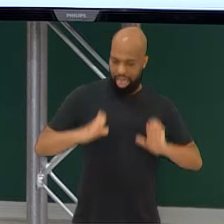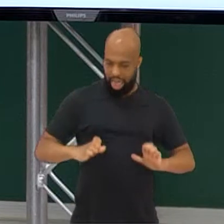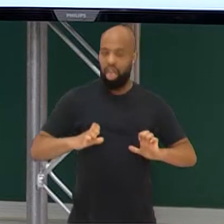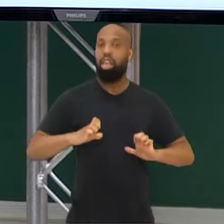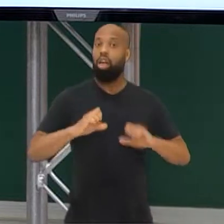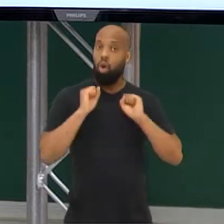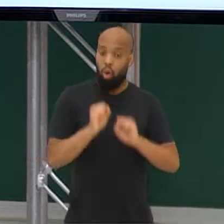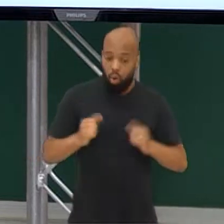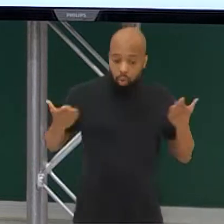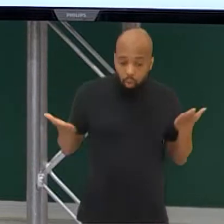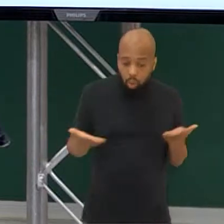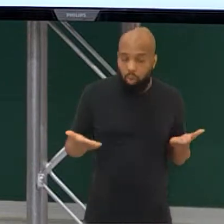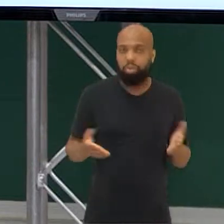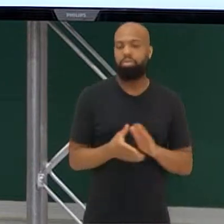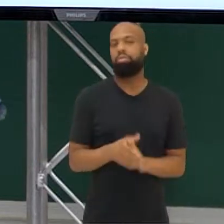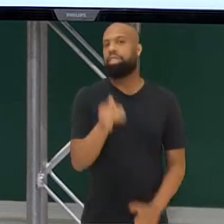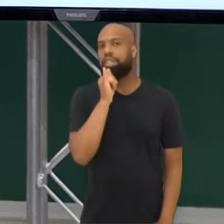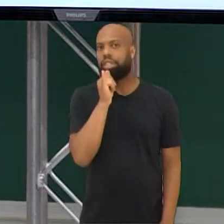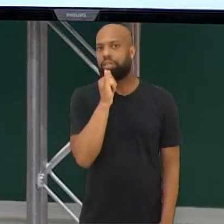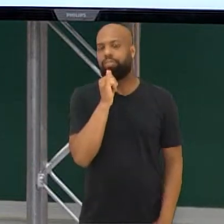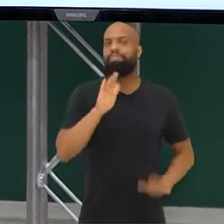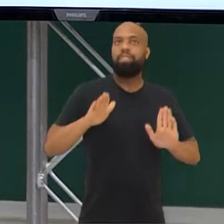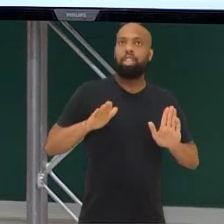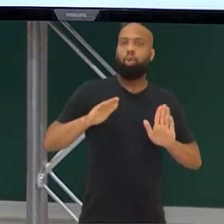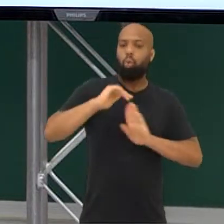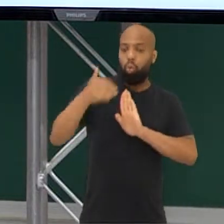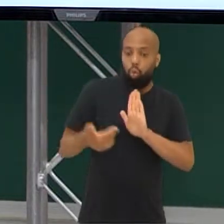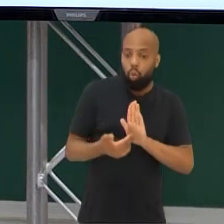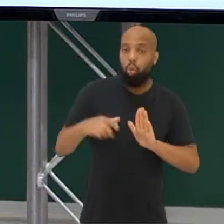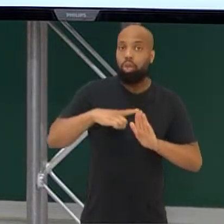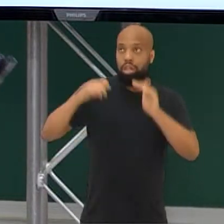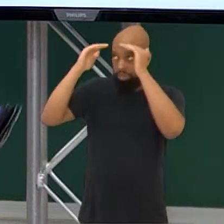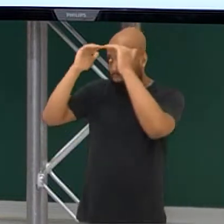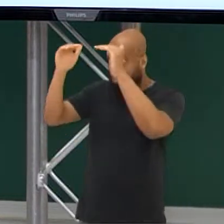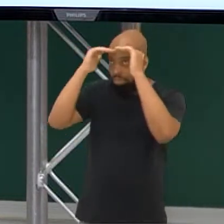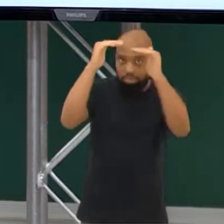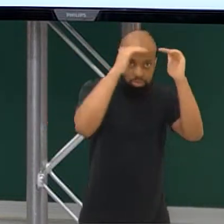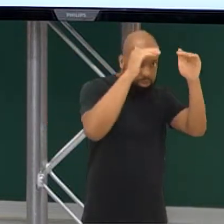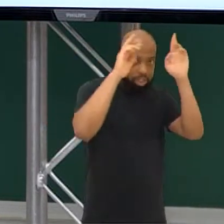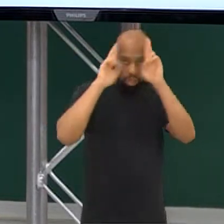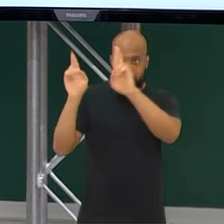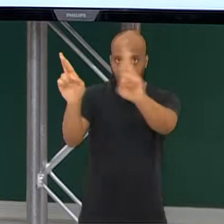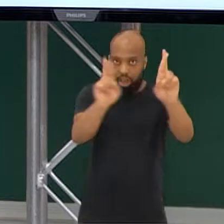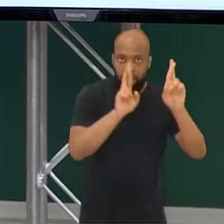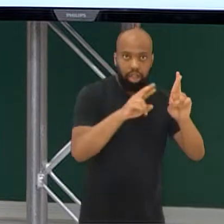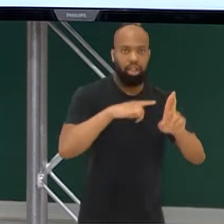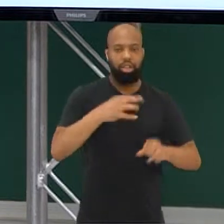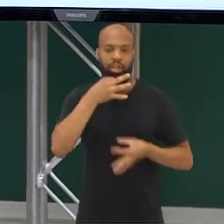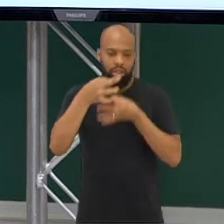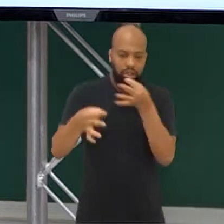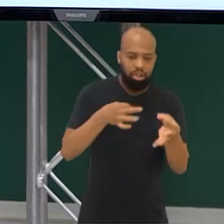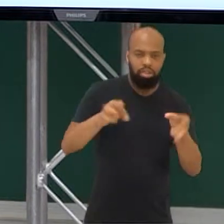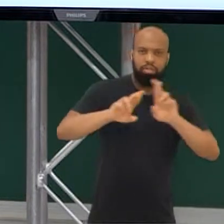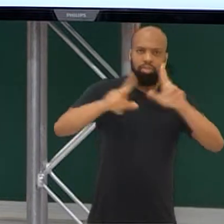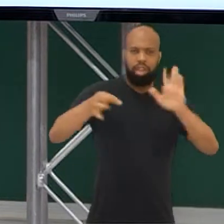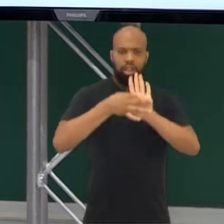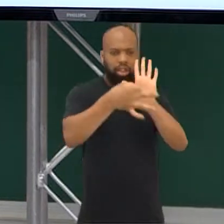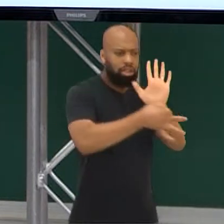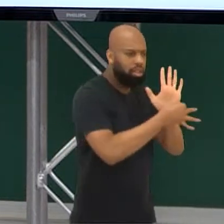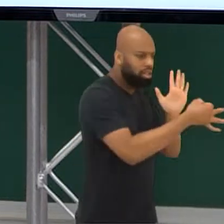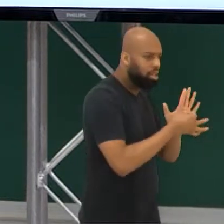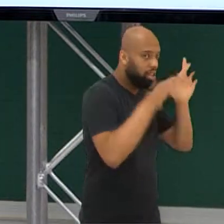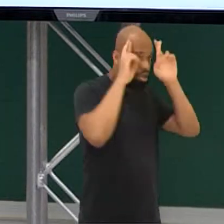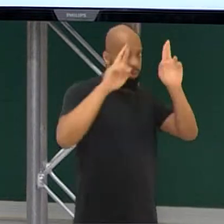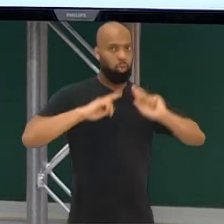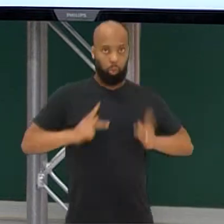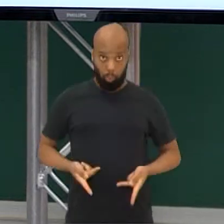pode pleitear e dizer, por exemplo, que não, tudo a gente tem que respeitar, opiniões e tudo mais, até que respeite a vida humana, mas a grande